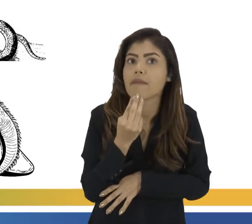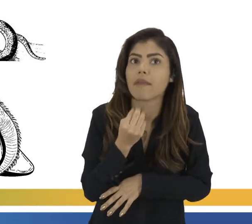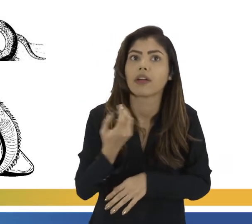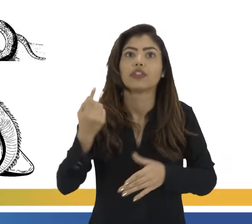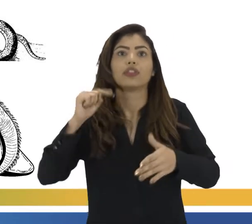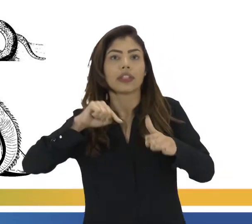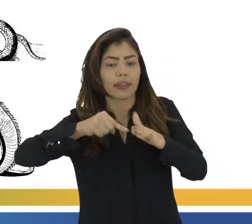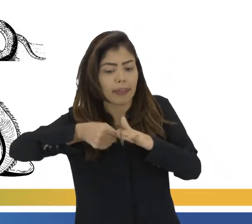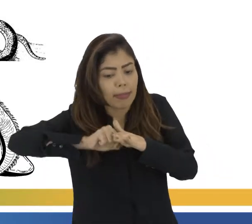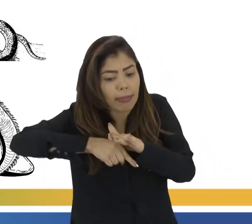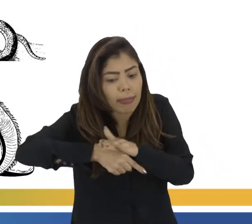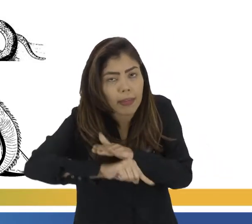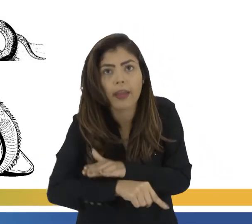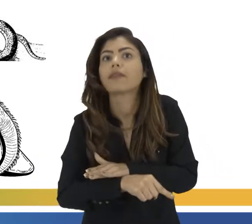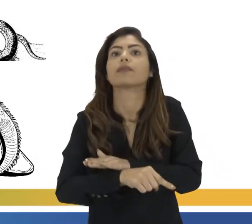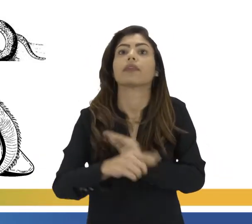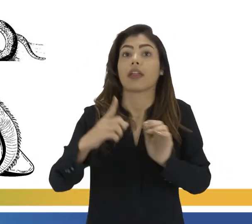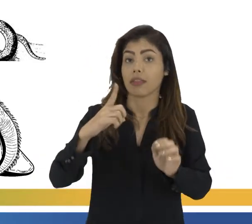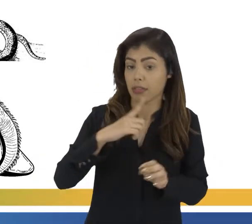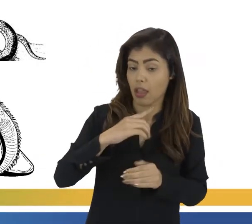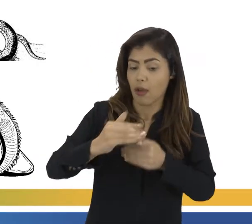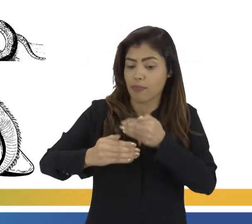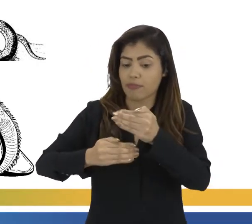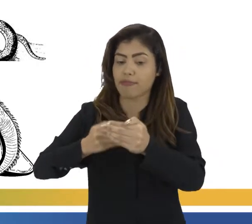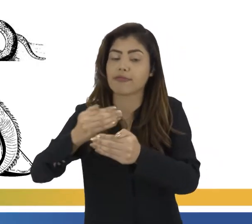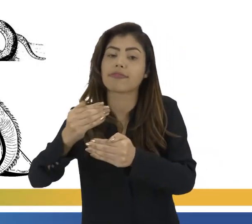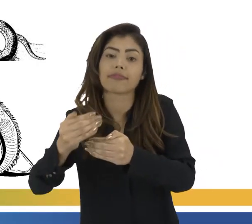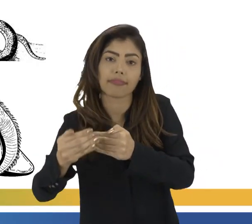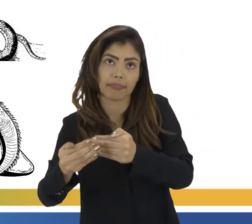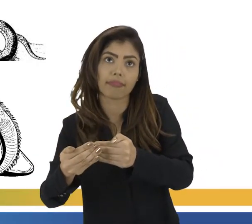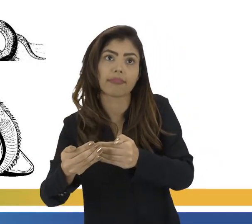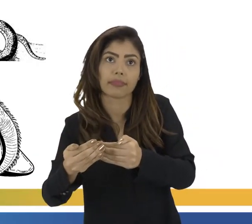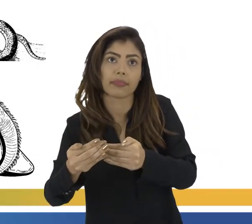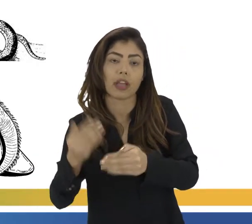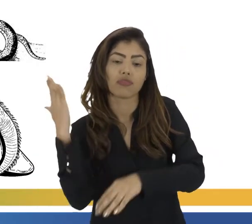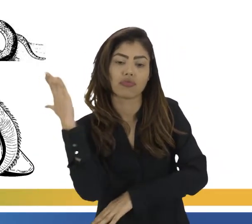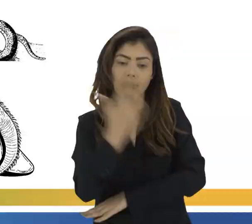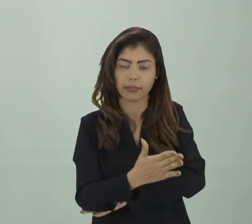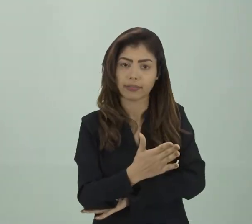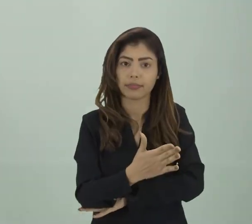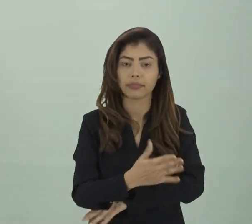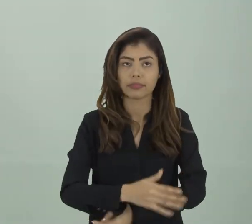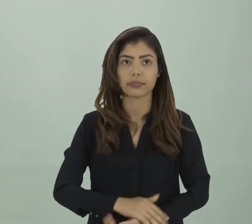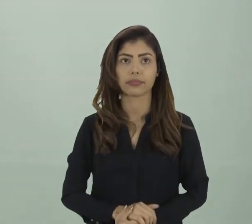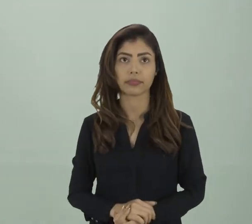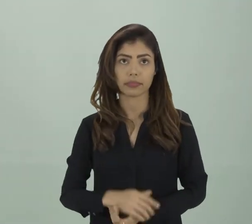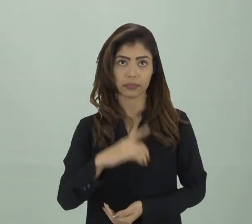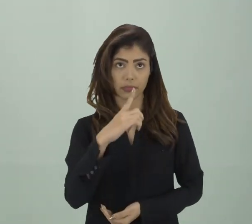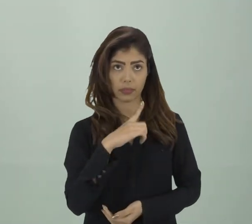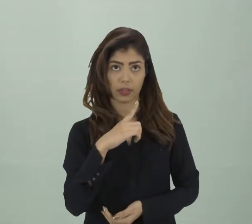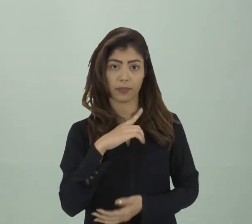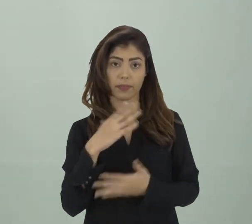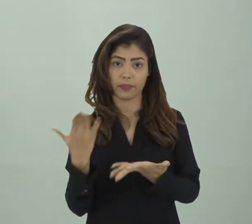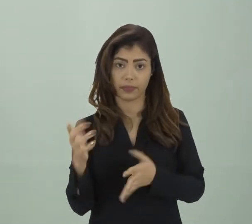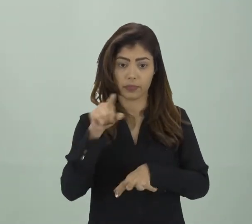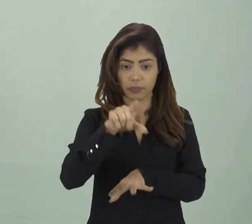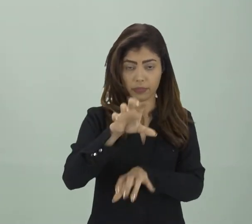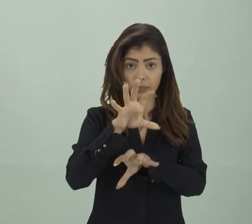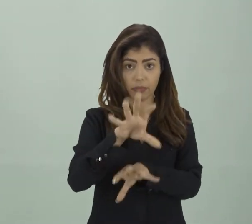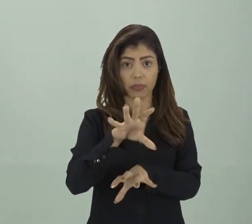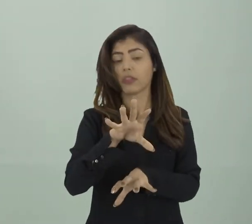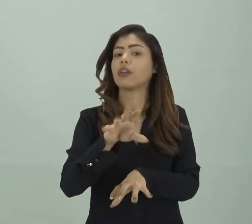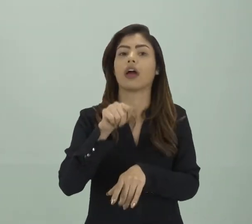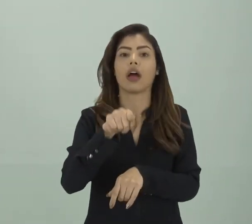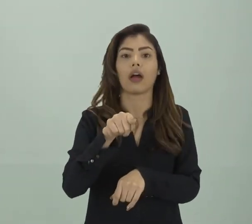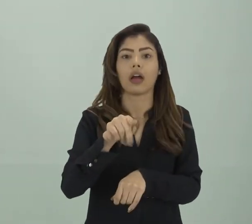Apresenta desenvolvimento embrionário direto. Ou seja, gente, com certeza, né, a reprodução